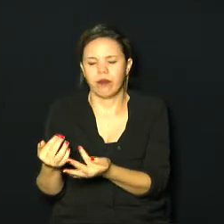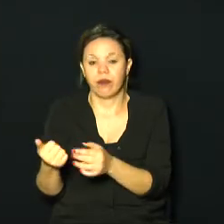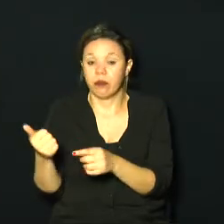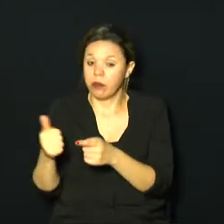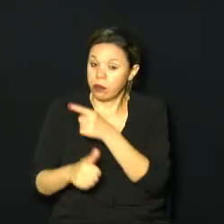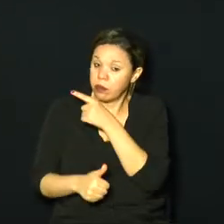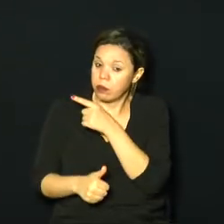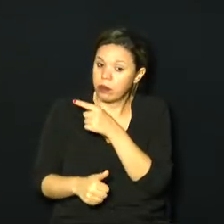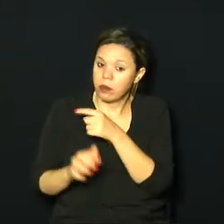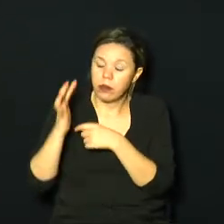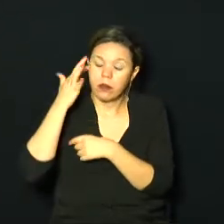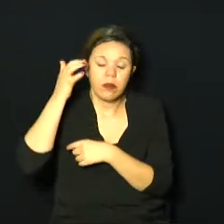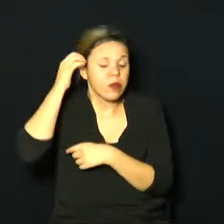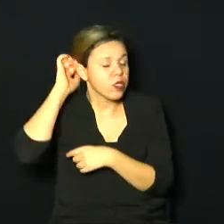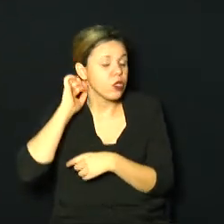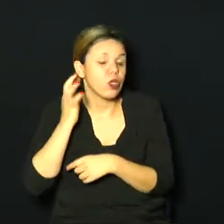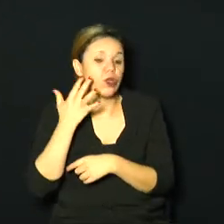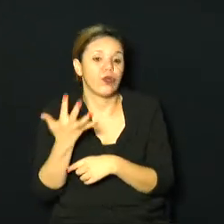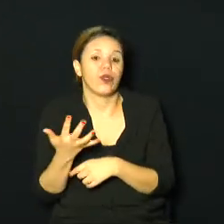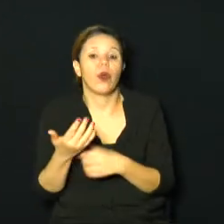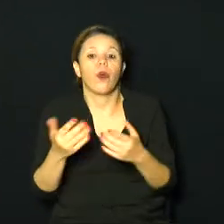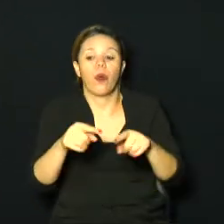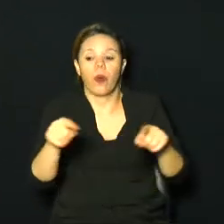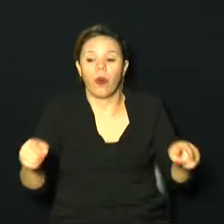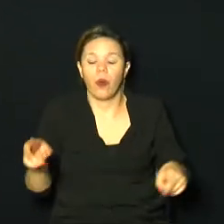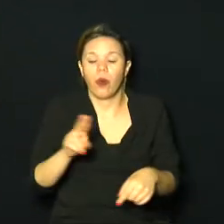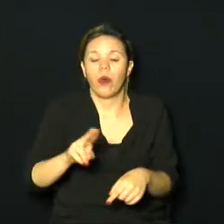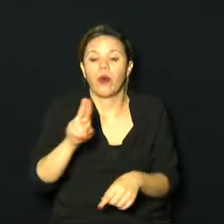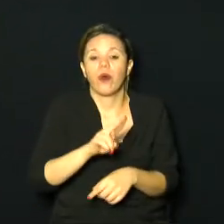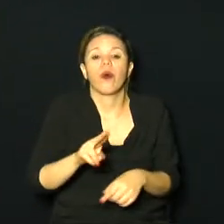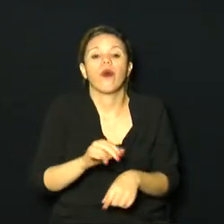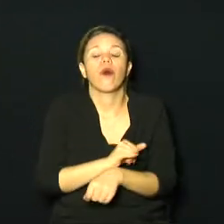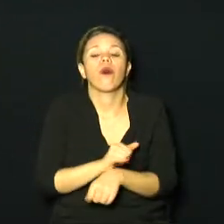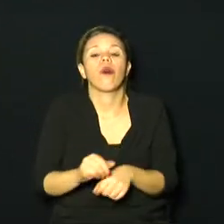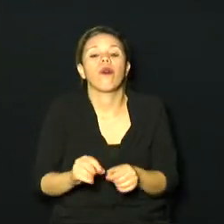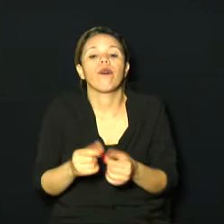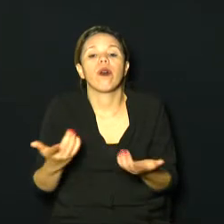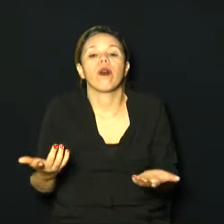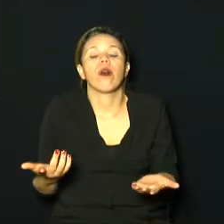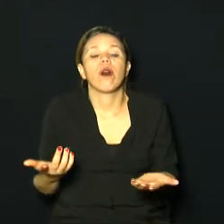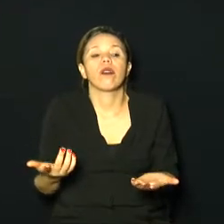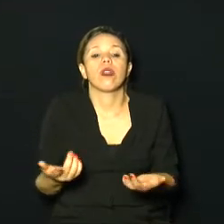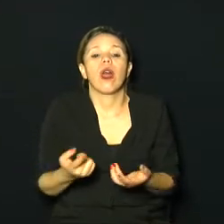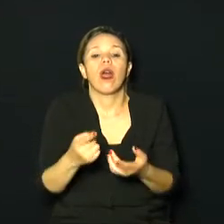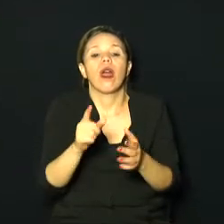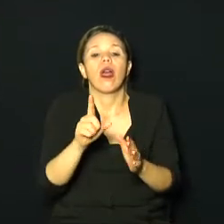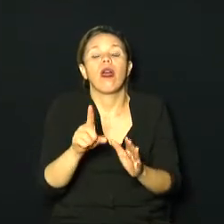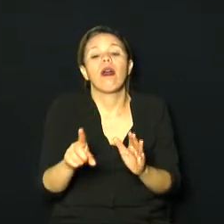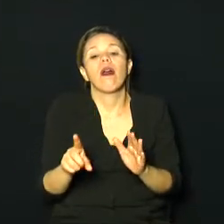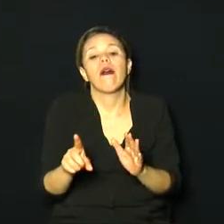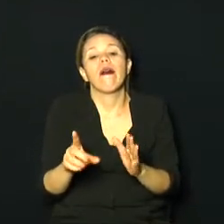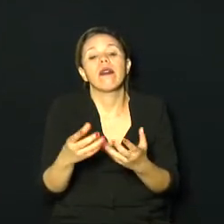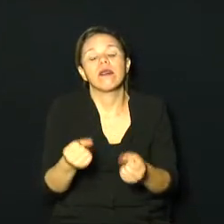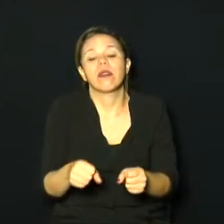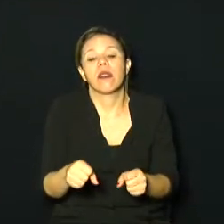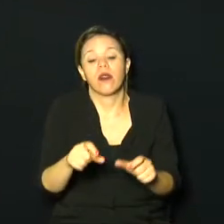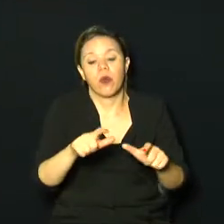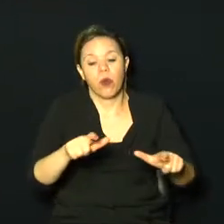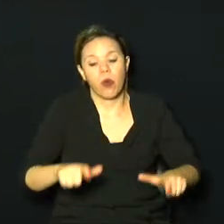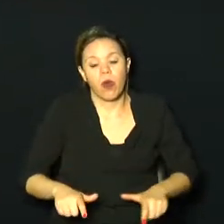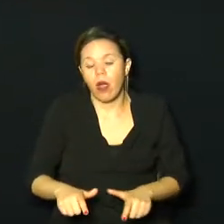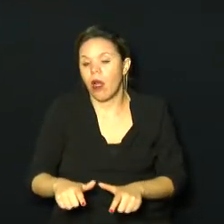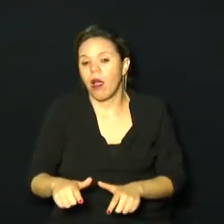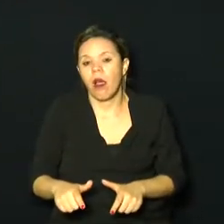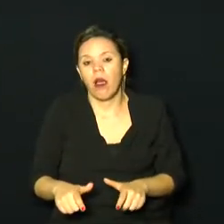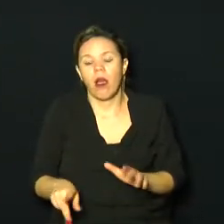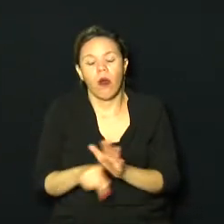resolver o que esse terreno, qual vai ser o desfecho desse terreno. Senão ela vai estar legitimando uma propriedade que não cumpre o uso